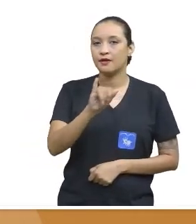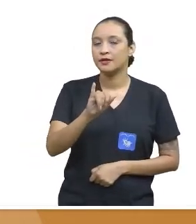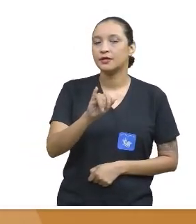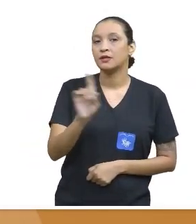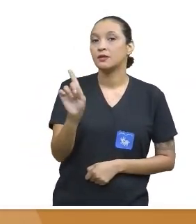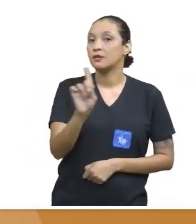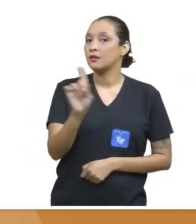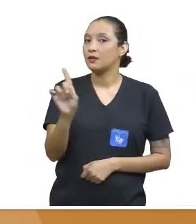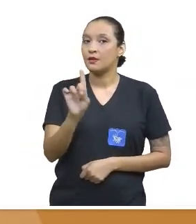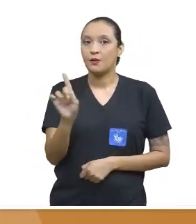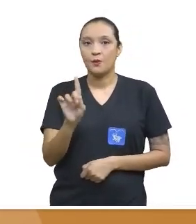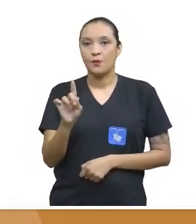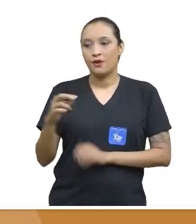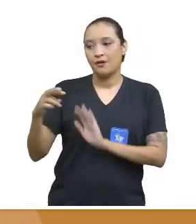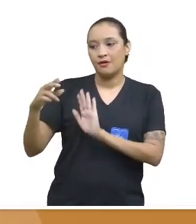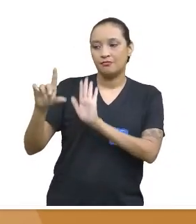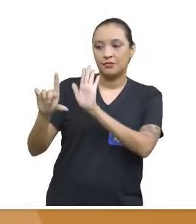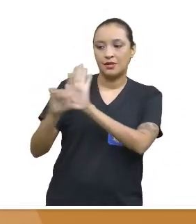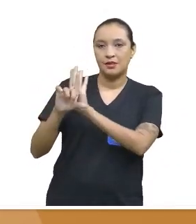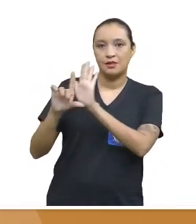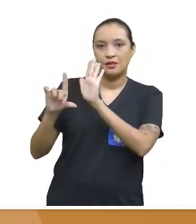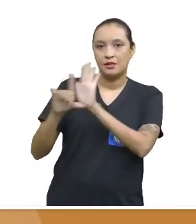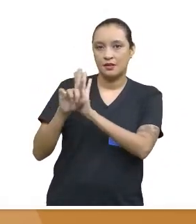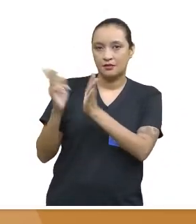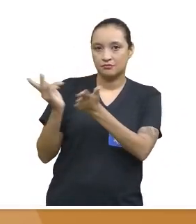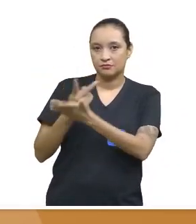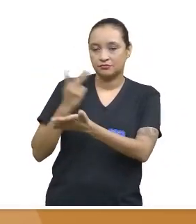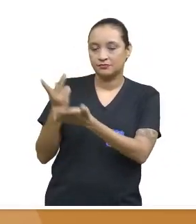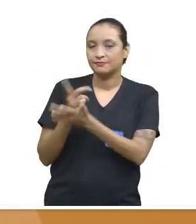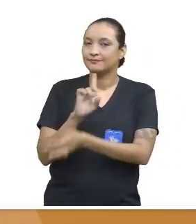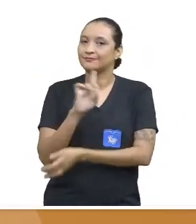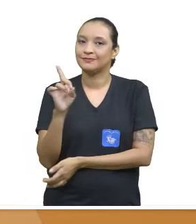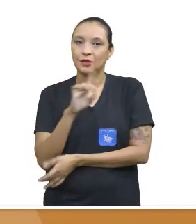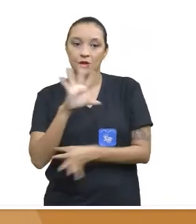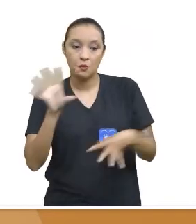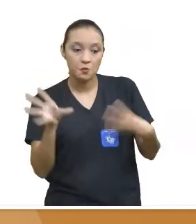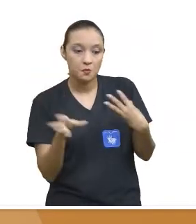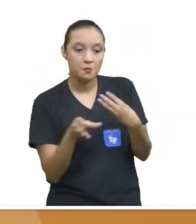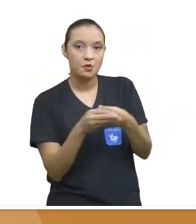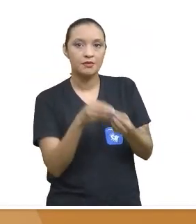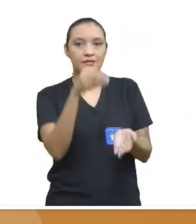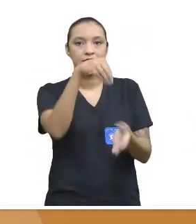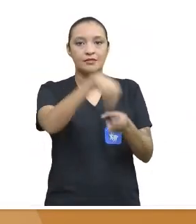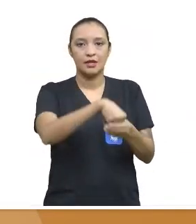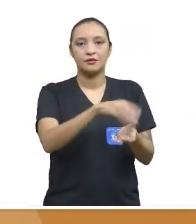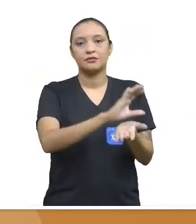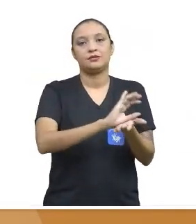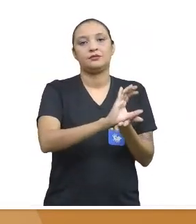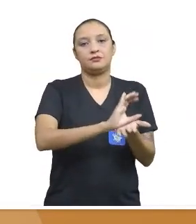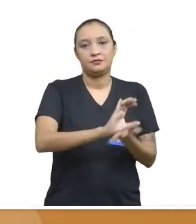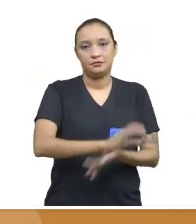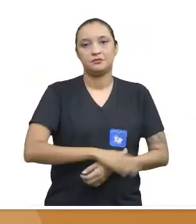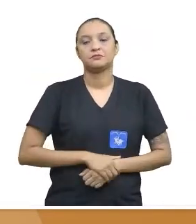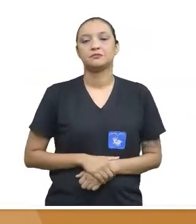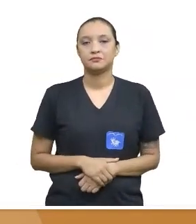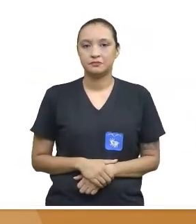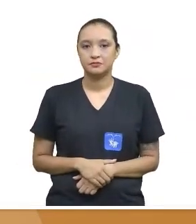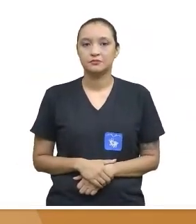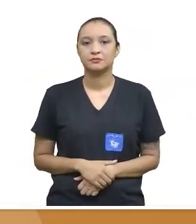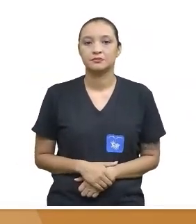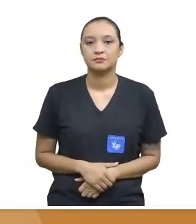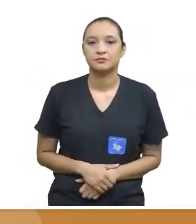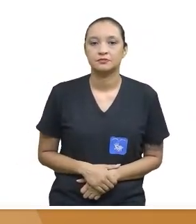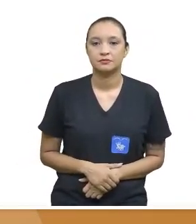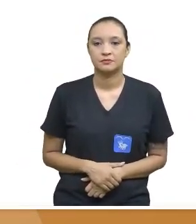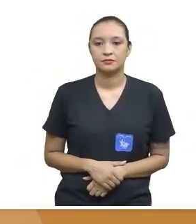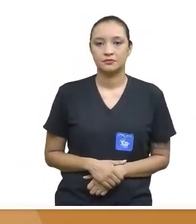são mais teoricamente ilegais. Eles não estão mais fora da lei. Agora, eles já fazem parte da lei. E é